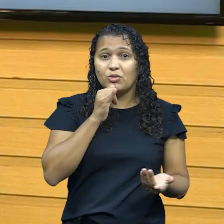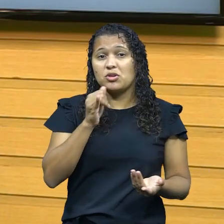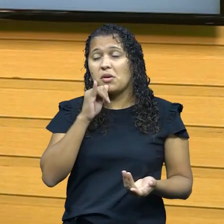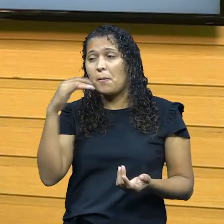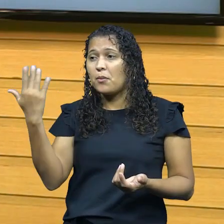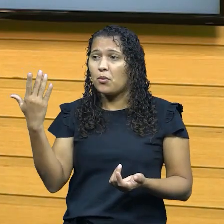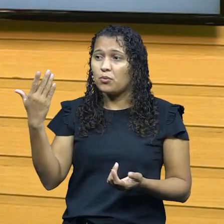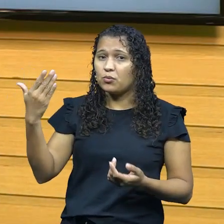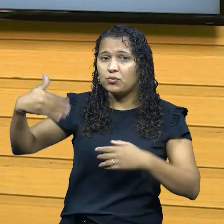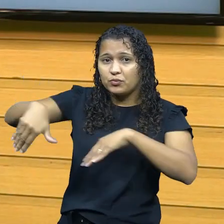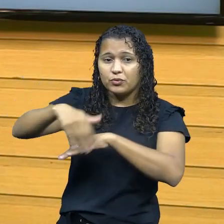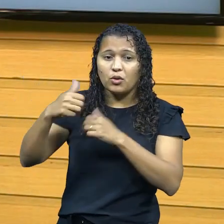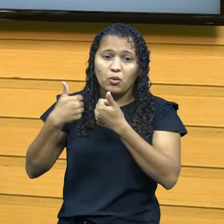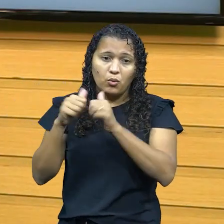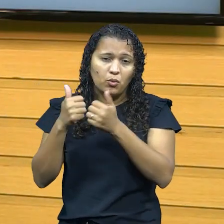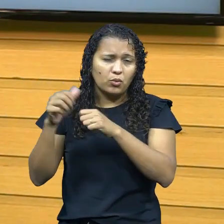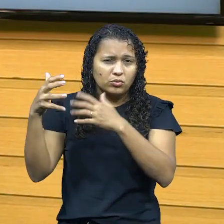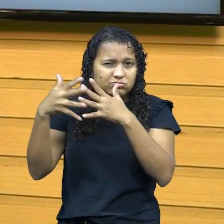seria o